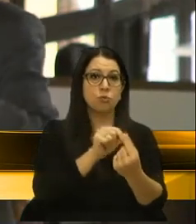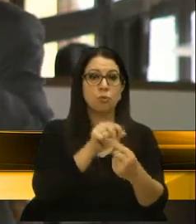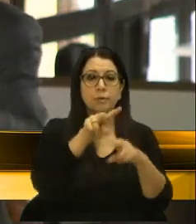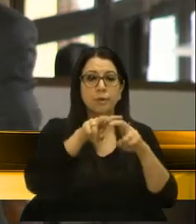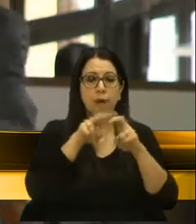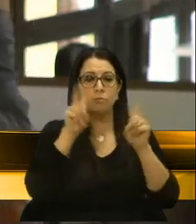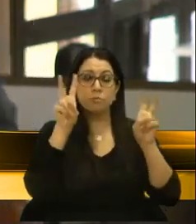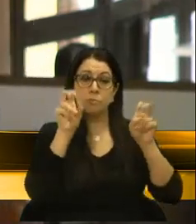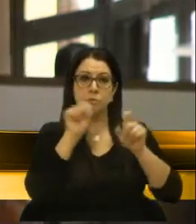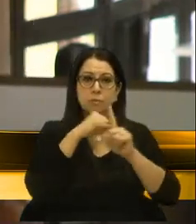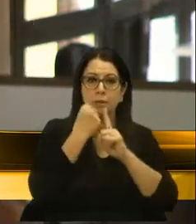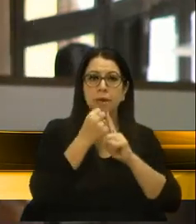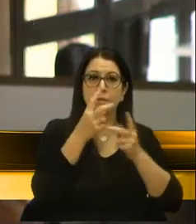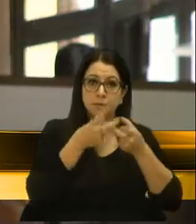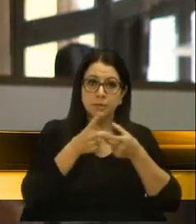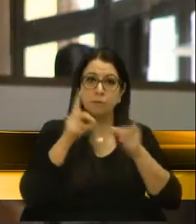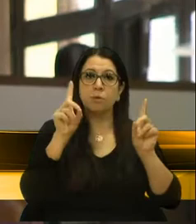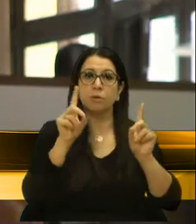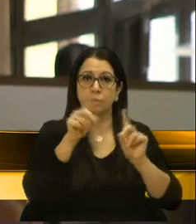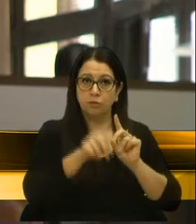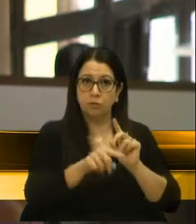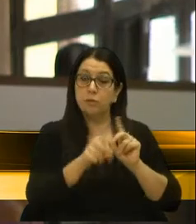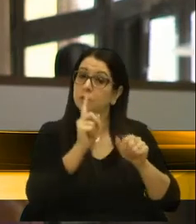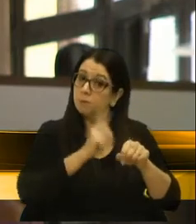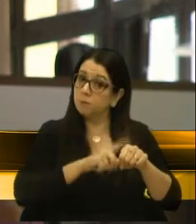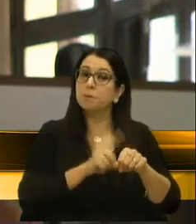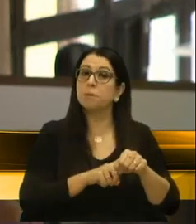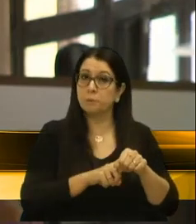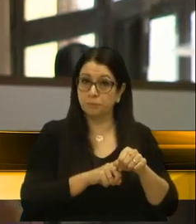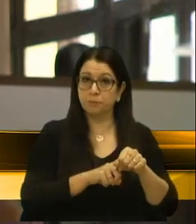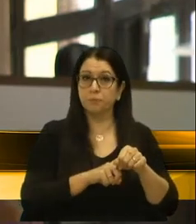sociais, com as causas democráticas, e, nesse momento,